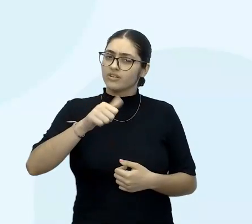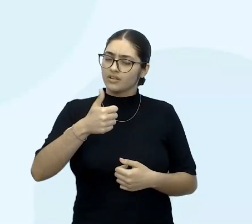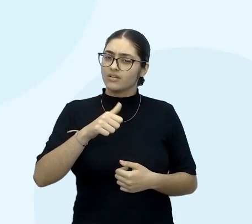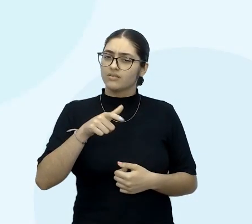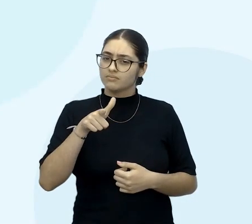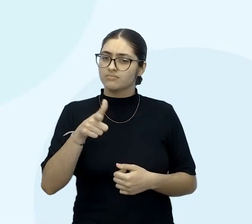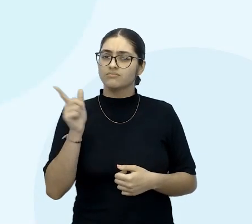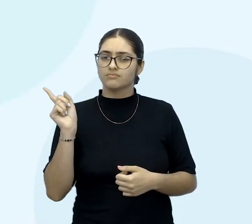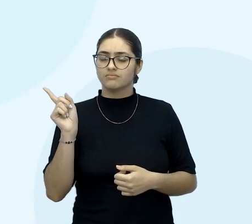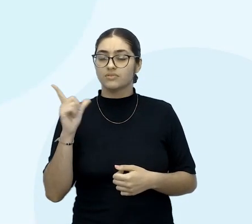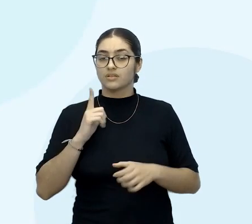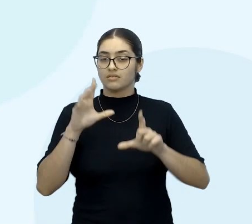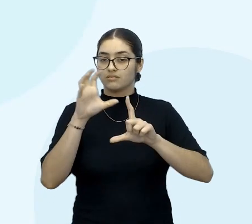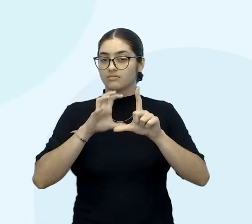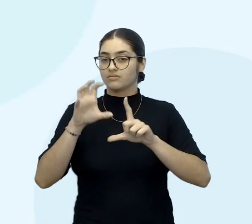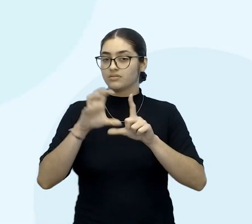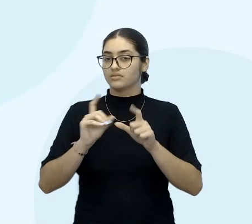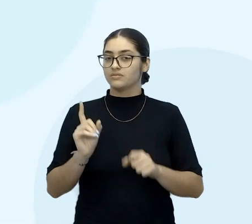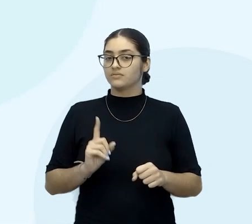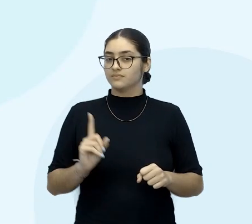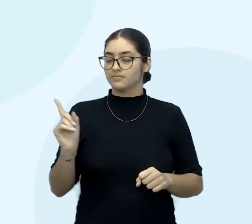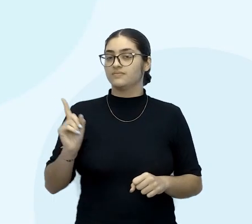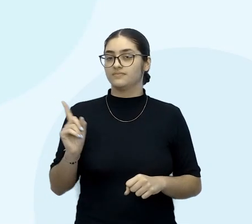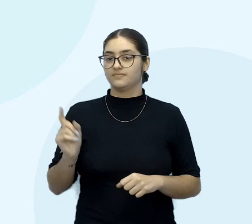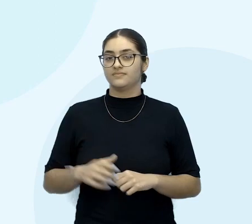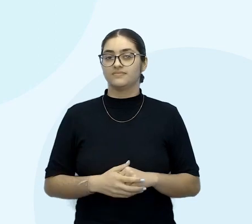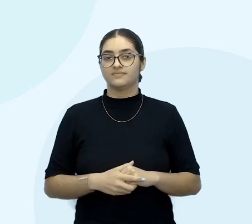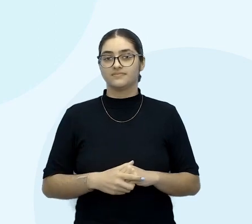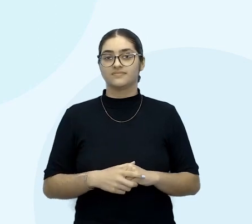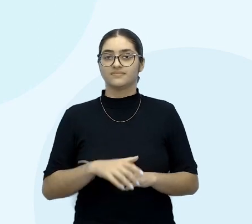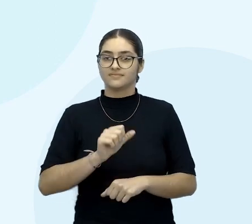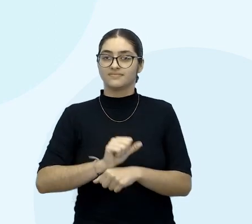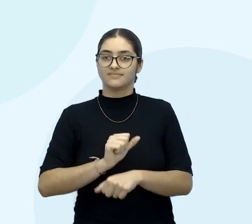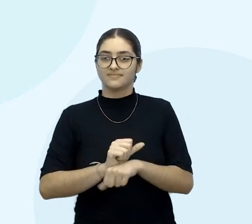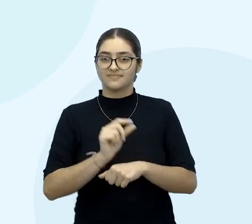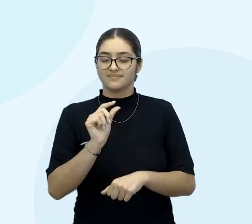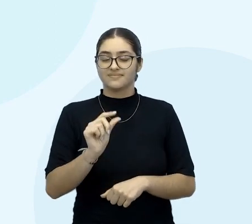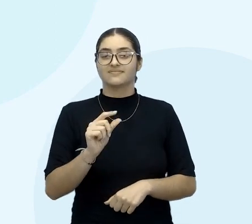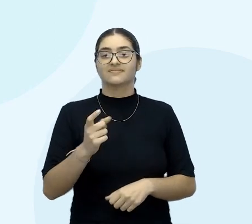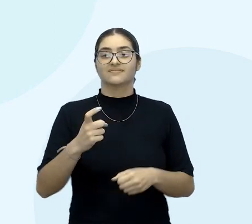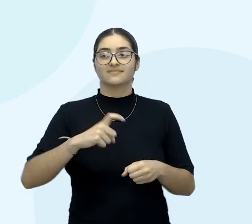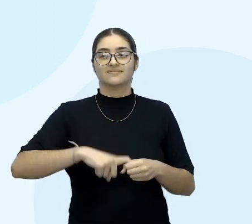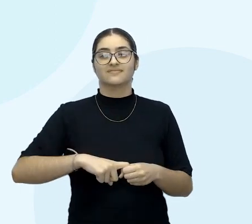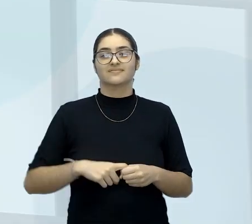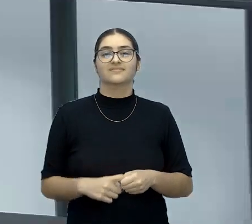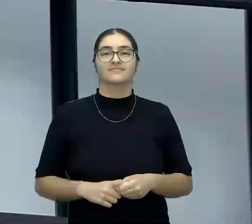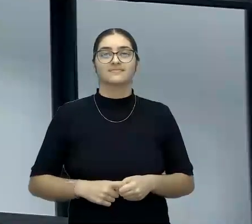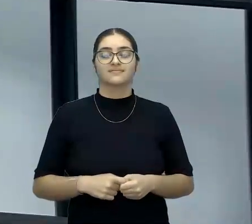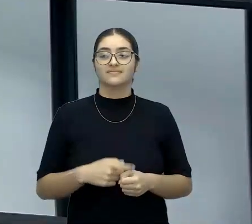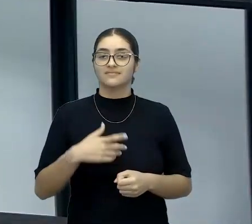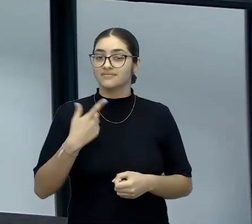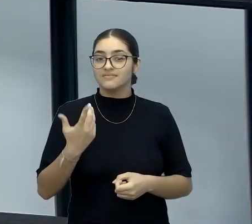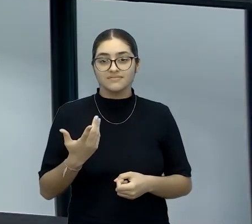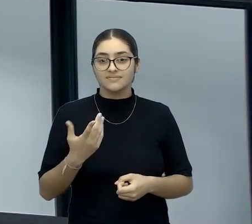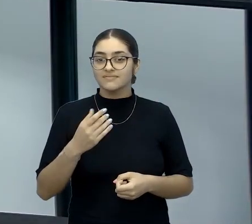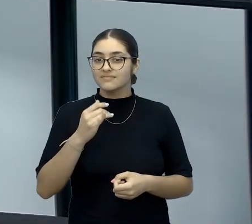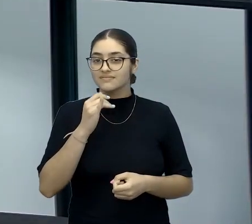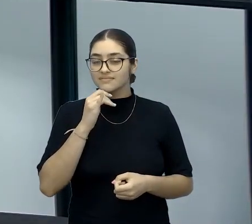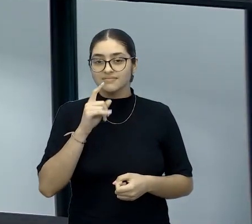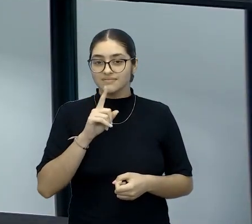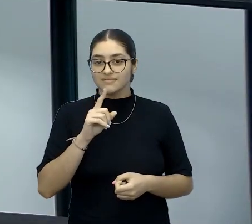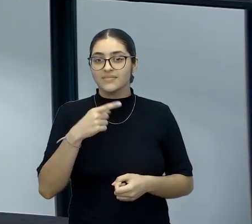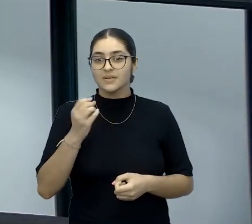positivamente pelo QR Code que aparece na sua tela. Fique conosco aí para a nossa interação e, caso contrário, se